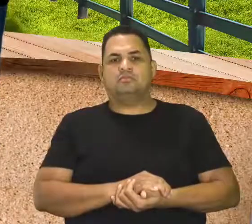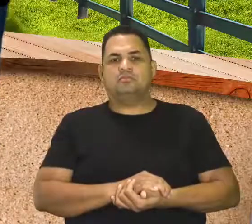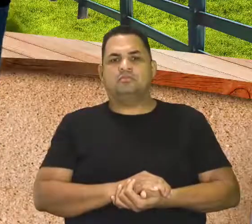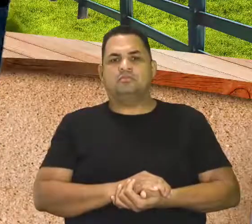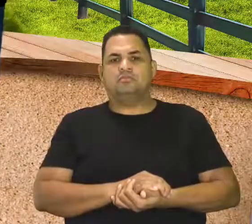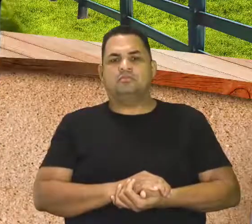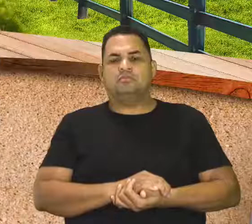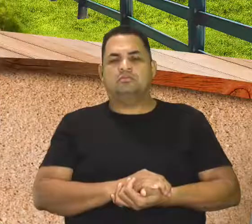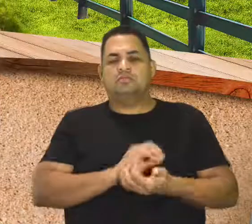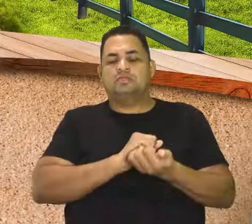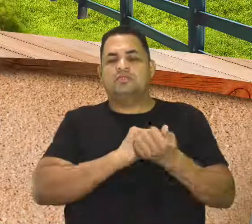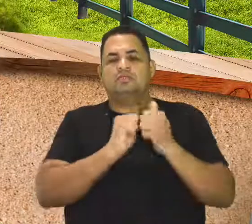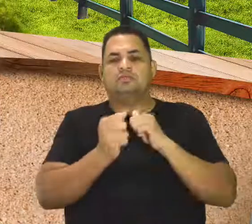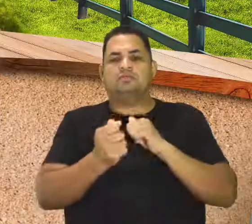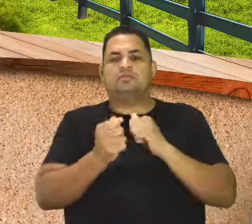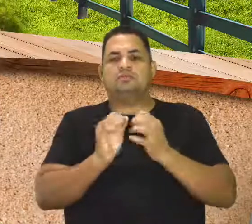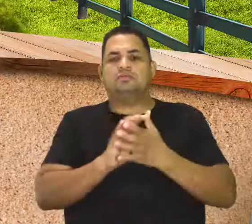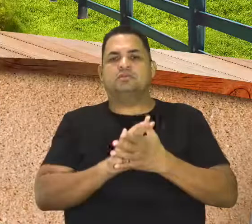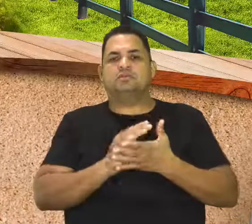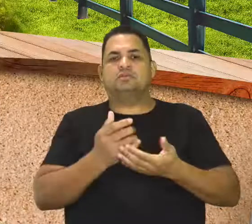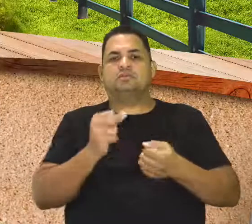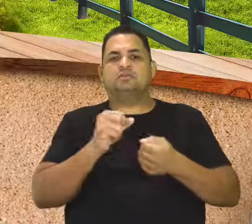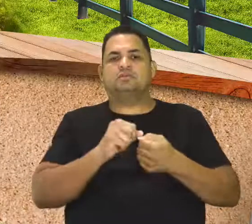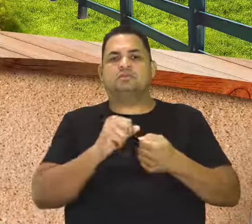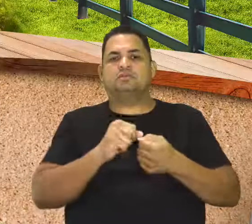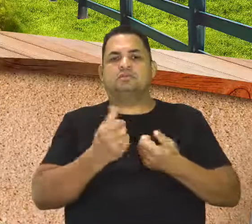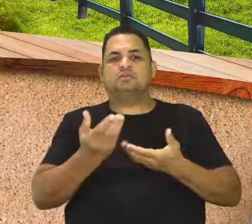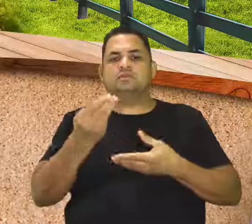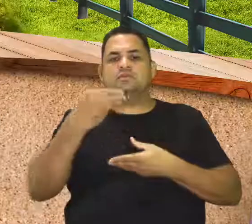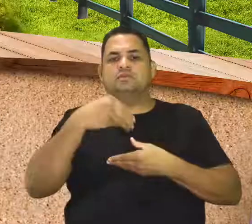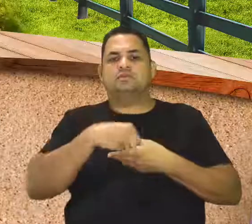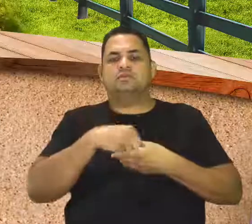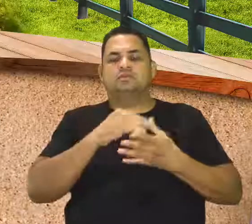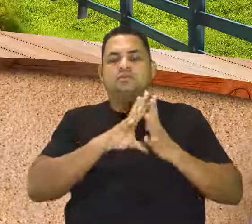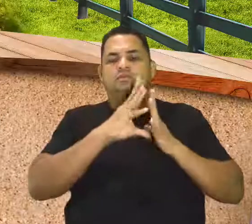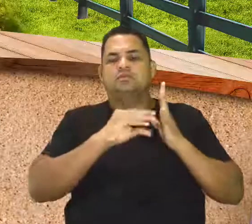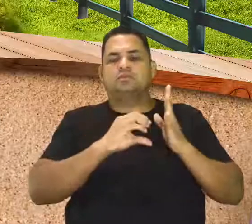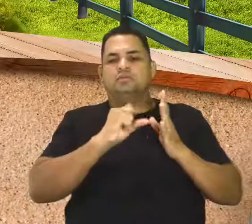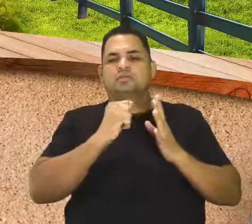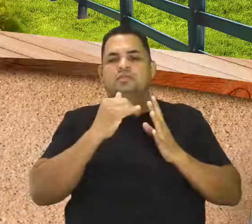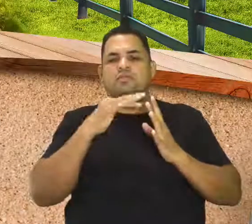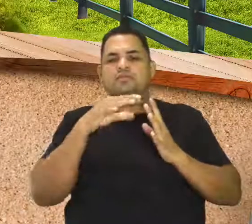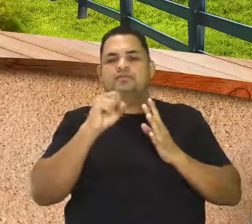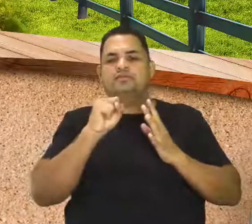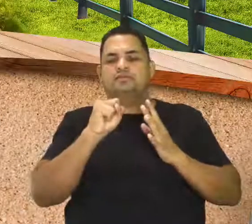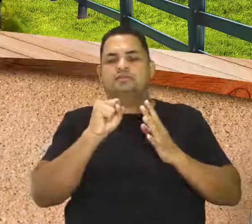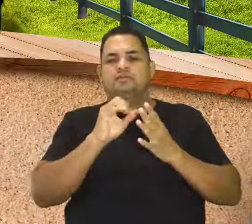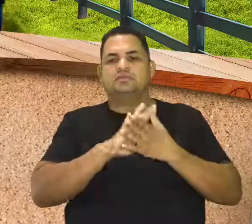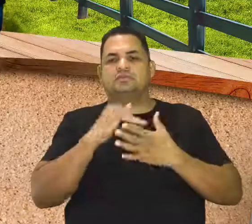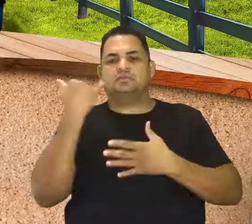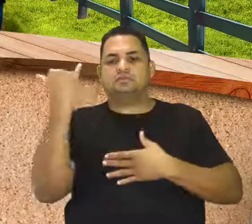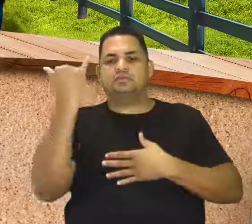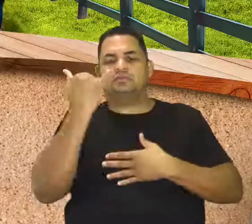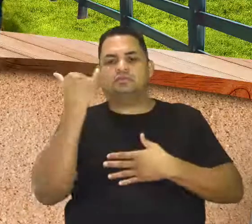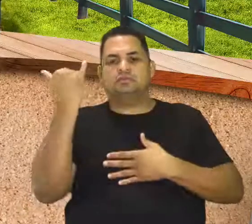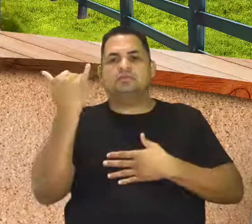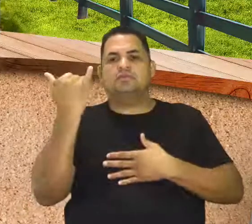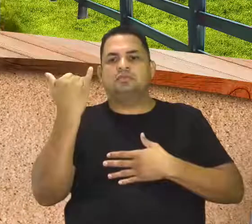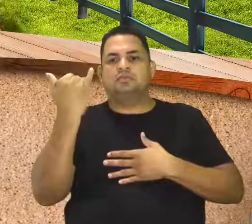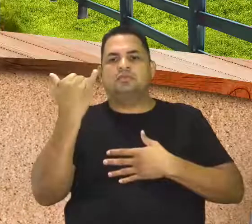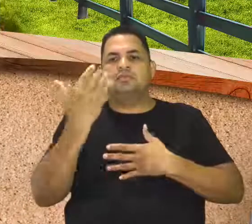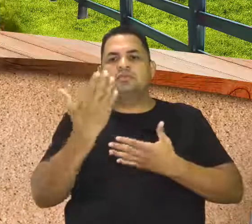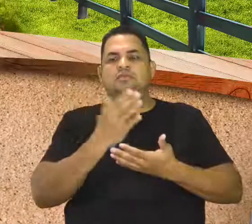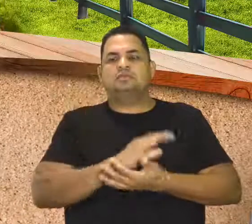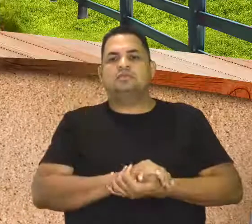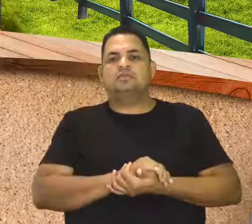as adaptações que são realizadas dentro desses modelos SAFs. São importantíssimos